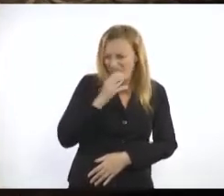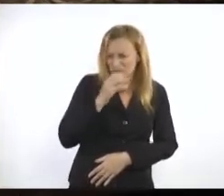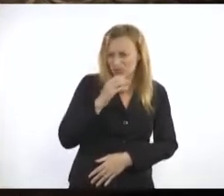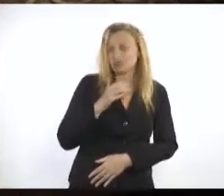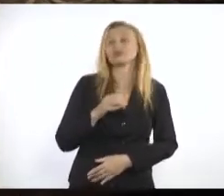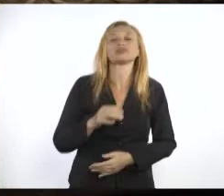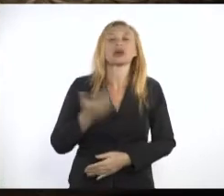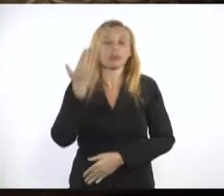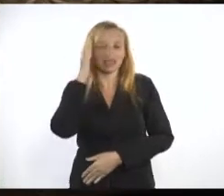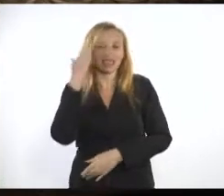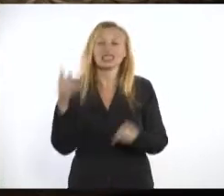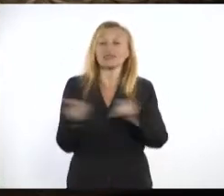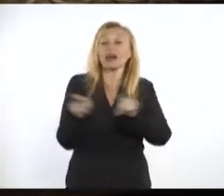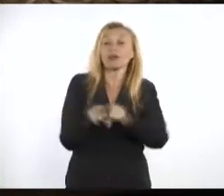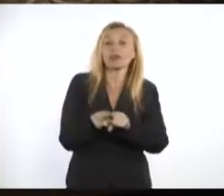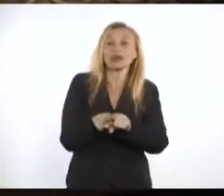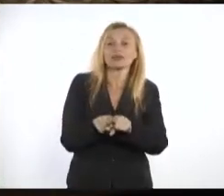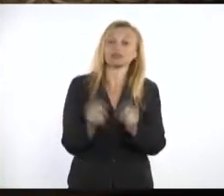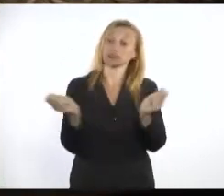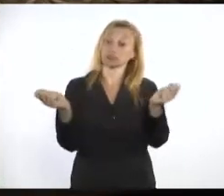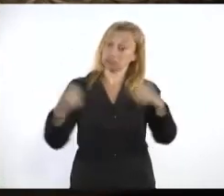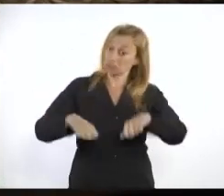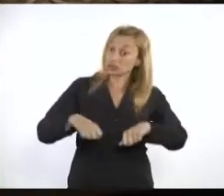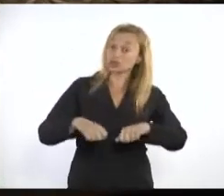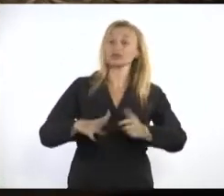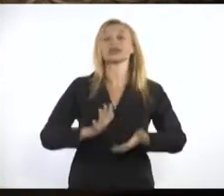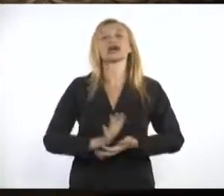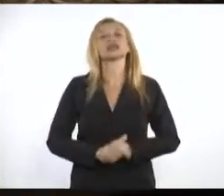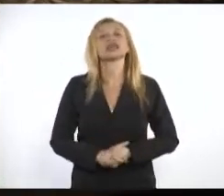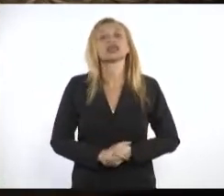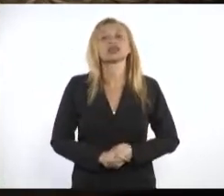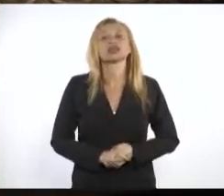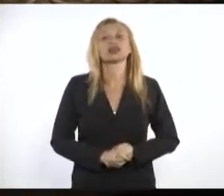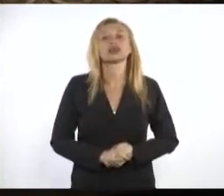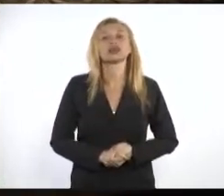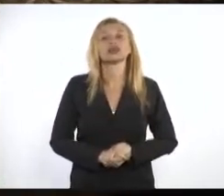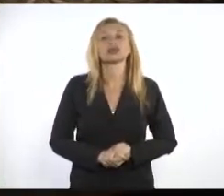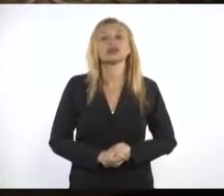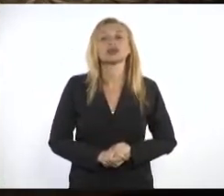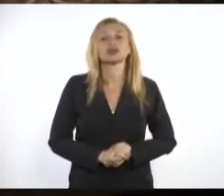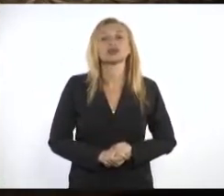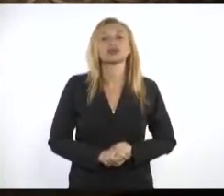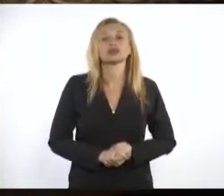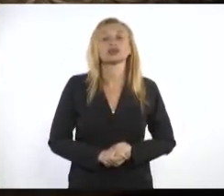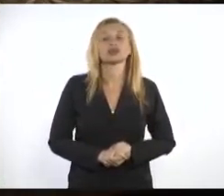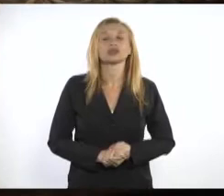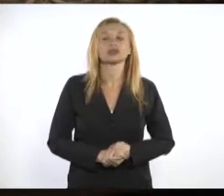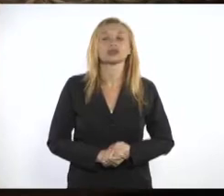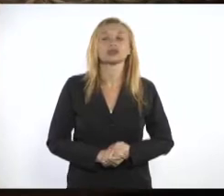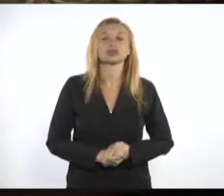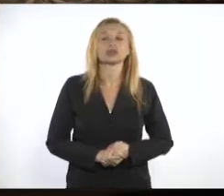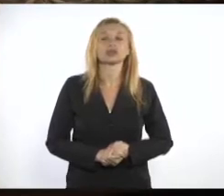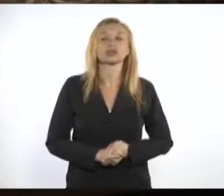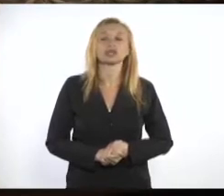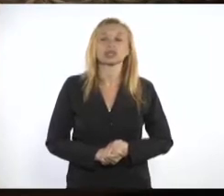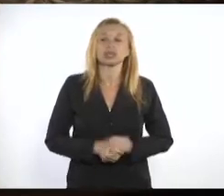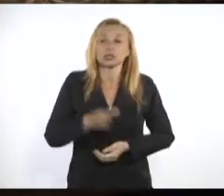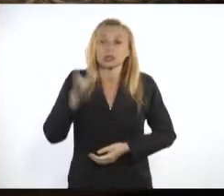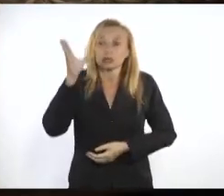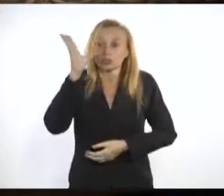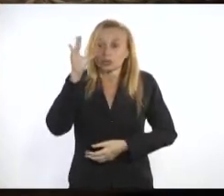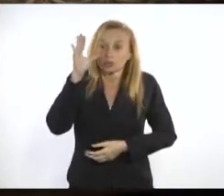para entender também as possibilidades de tamanho escárnio, de tamanha